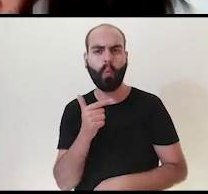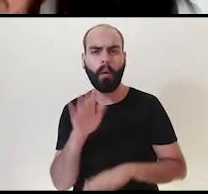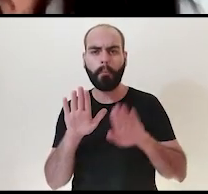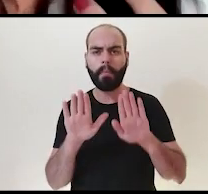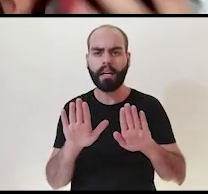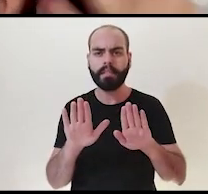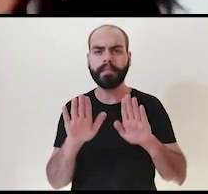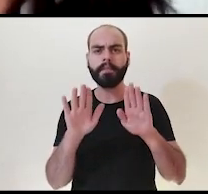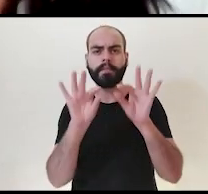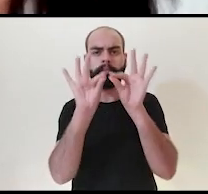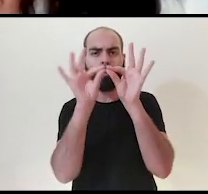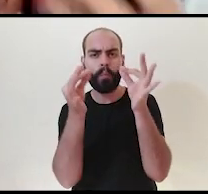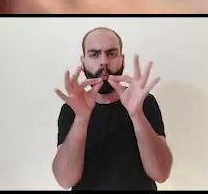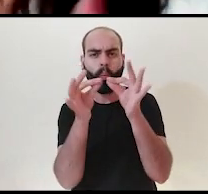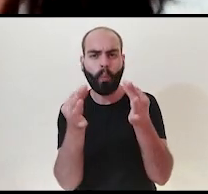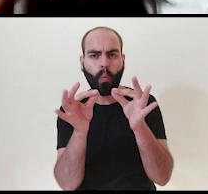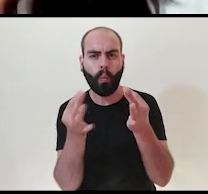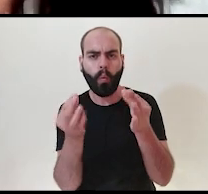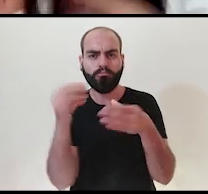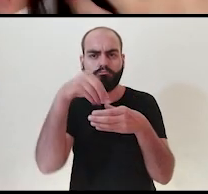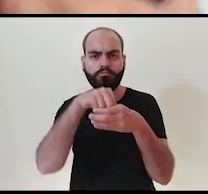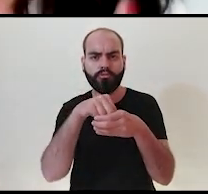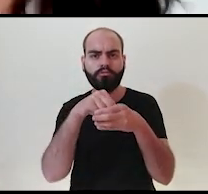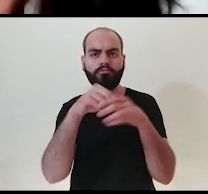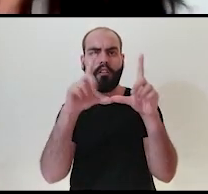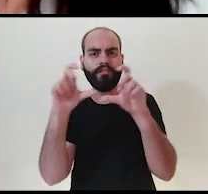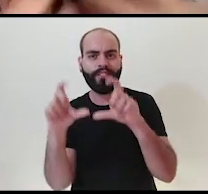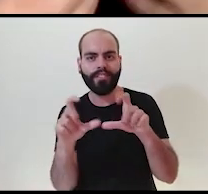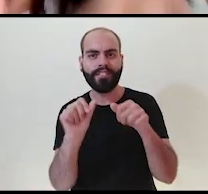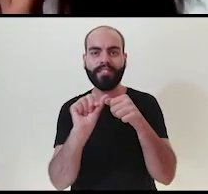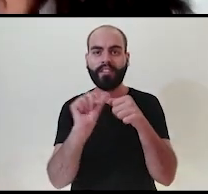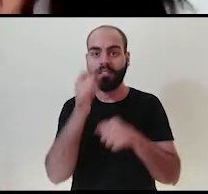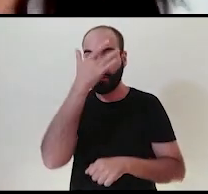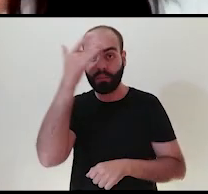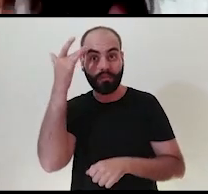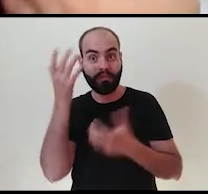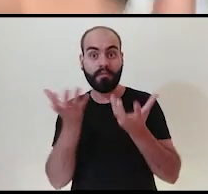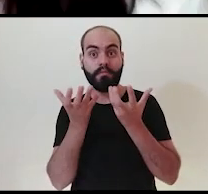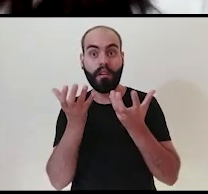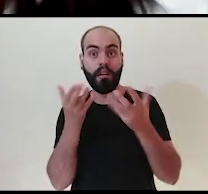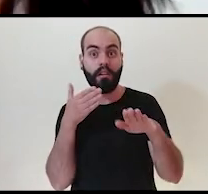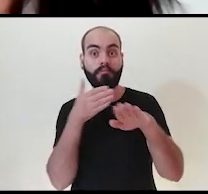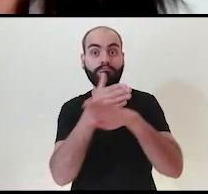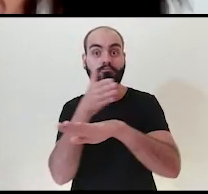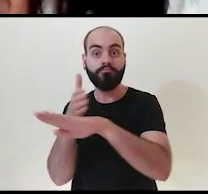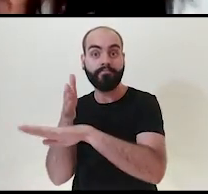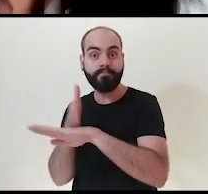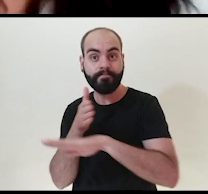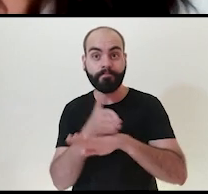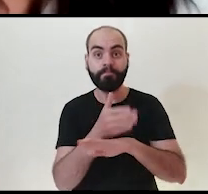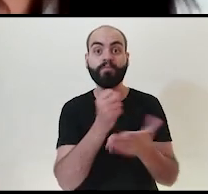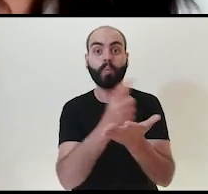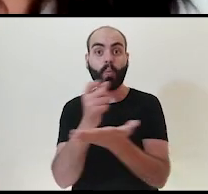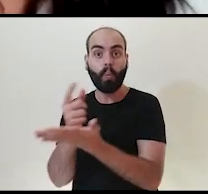foto é o que motiva a pessoa a sair da casa dela, a adquirir um produto, a conhecer um serviço, a contratar uma pessoa para